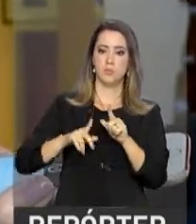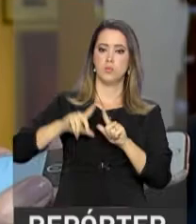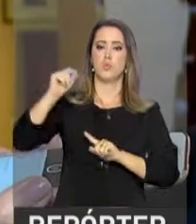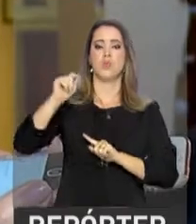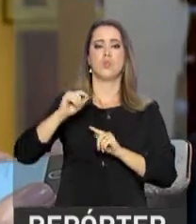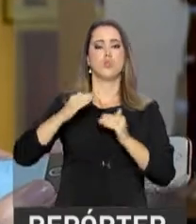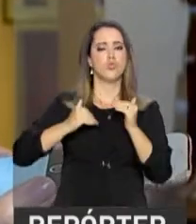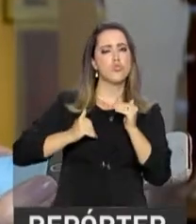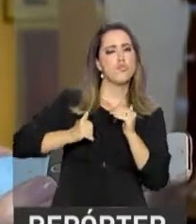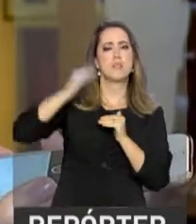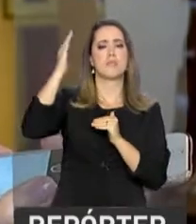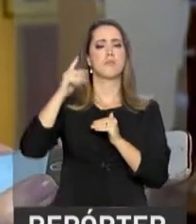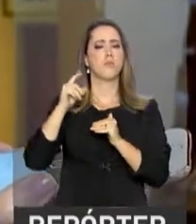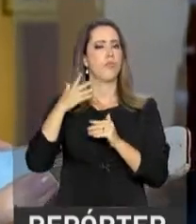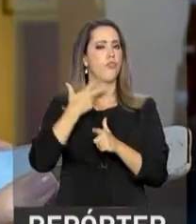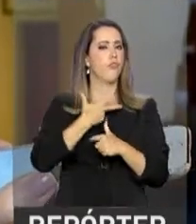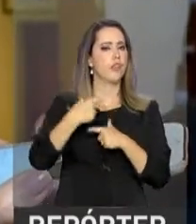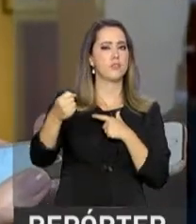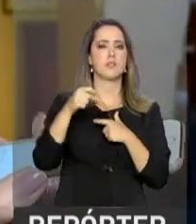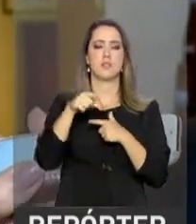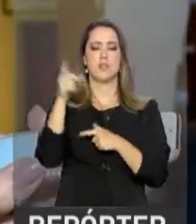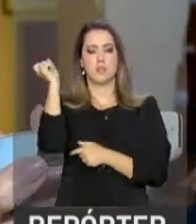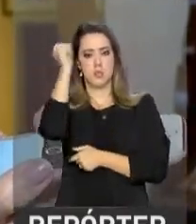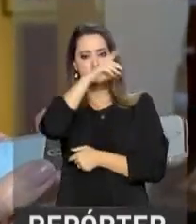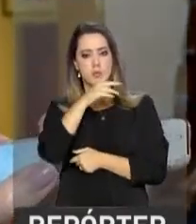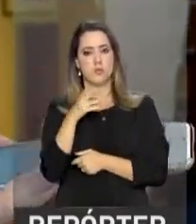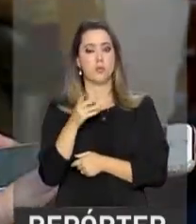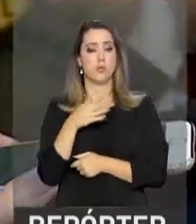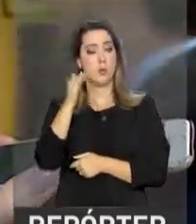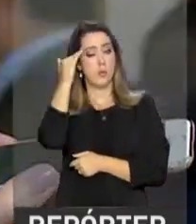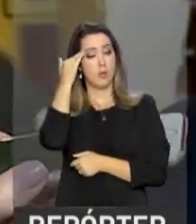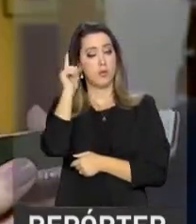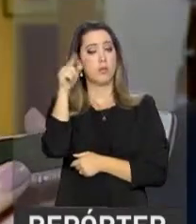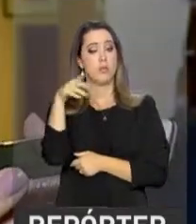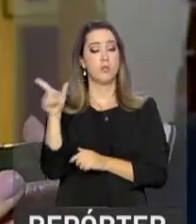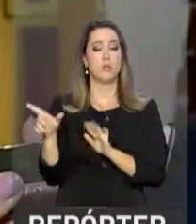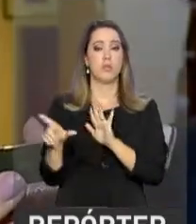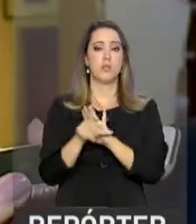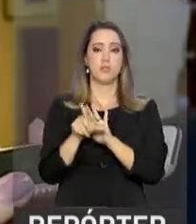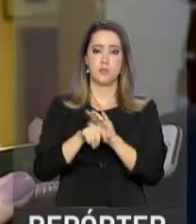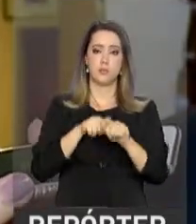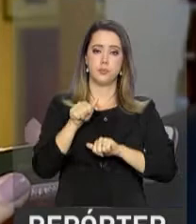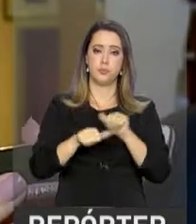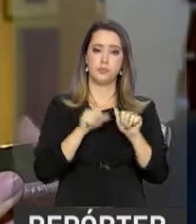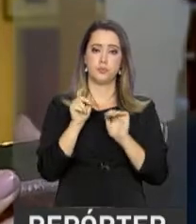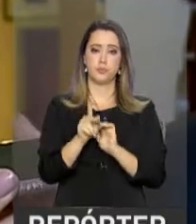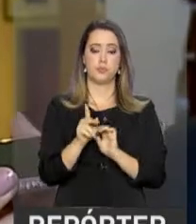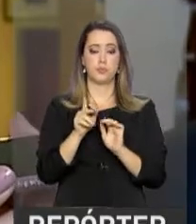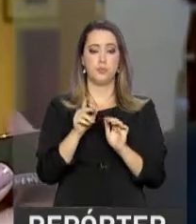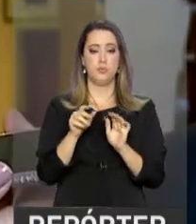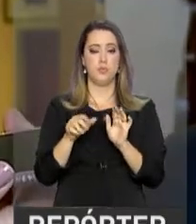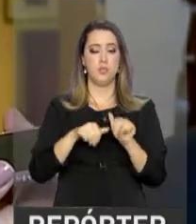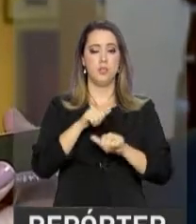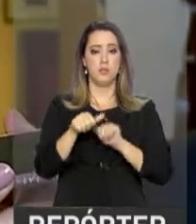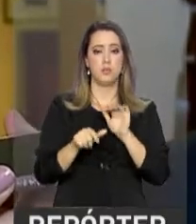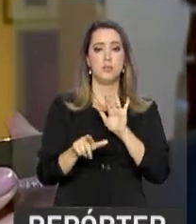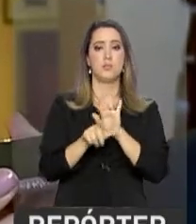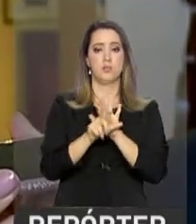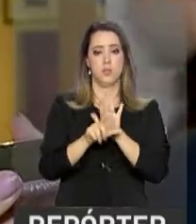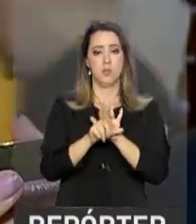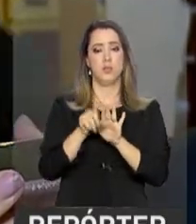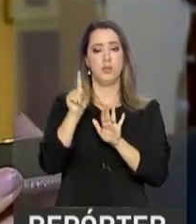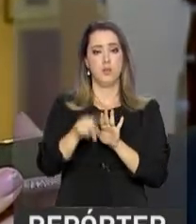dificuldades pessoalmente entendo que as reformas em curso são não vão sentido para a modernização do país